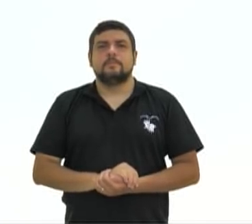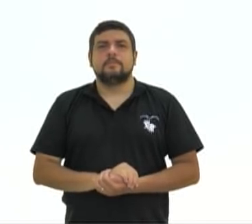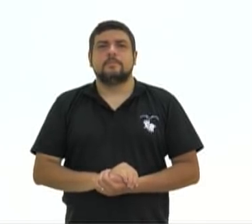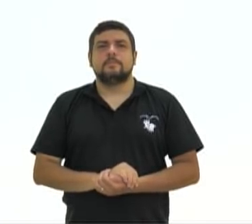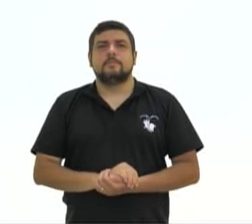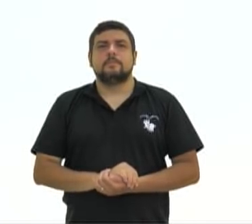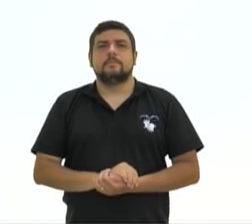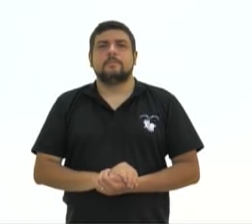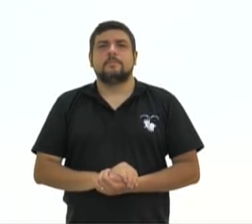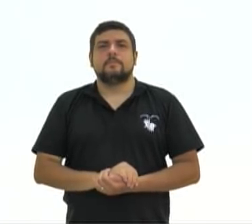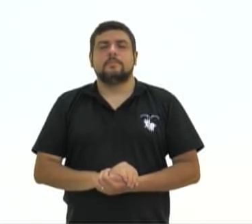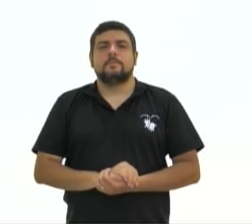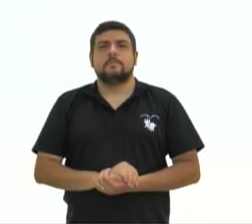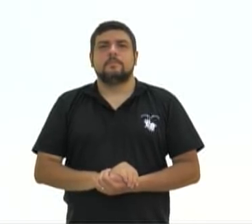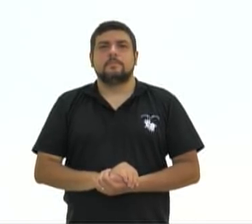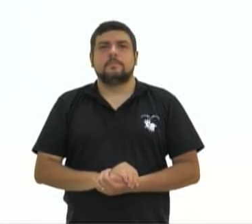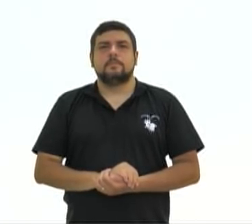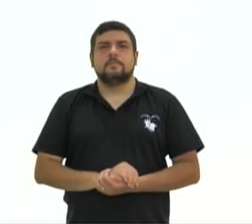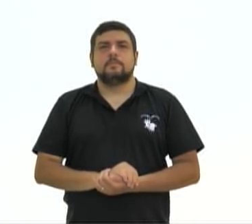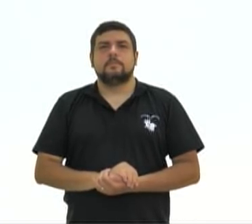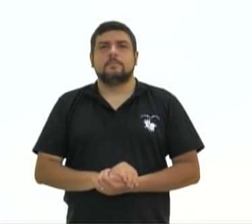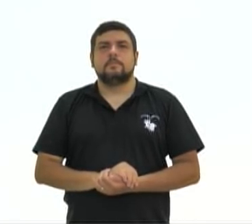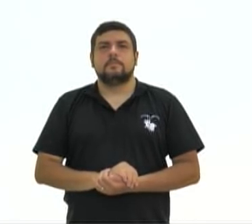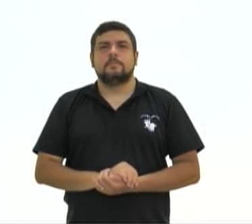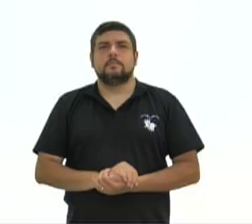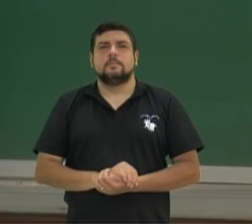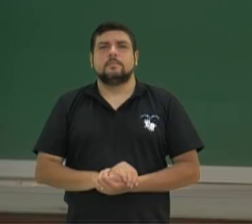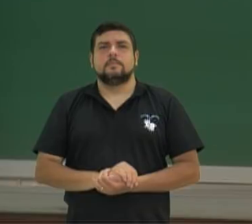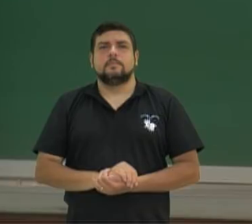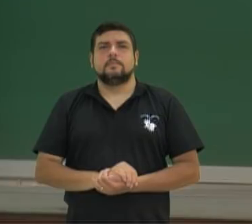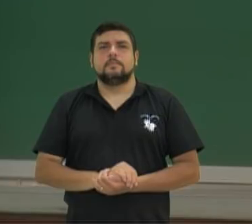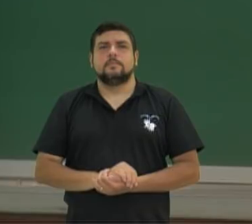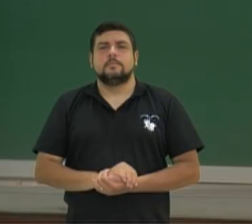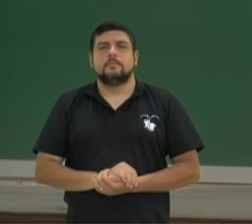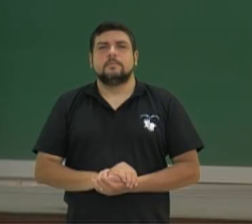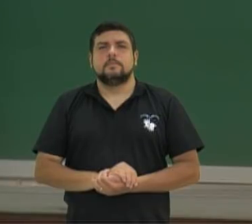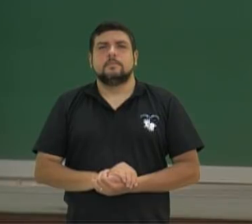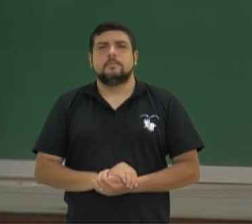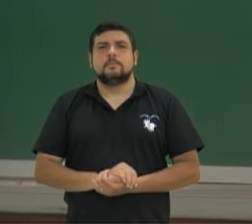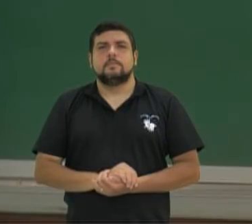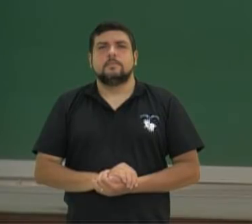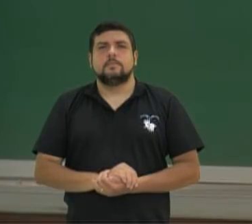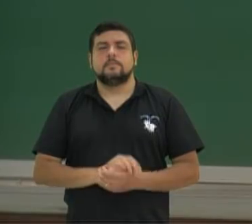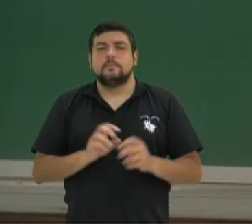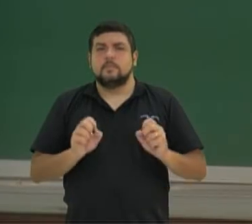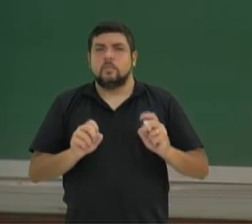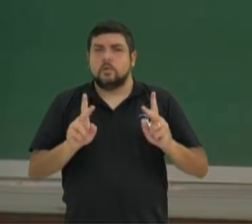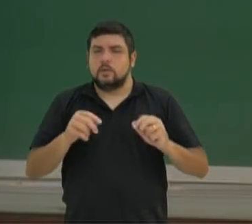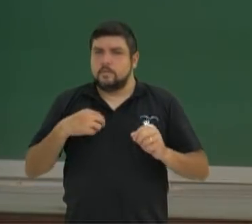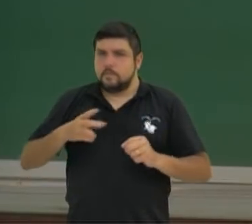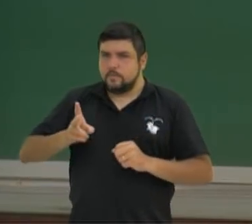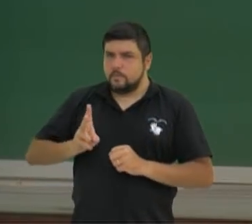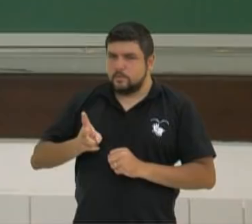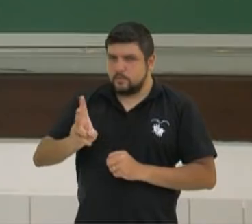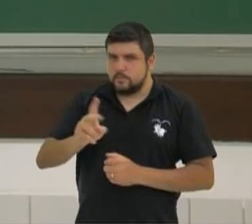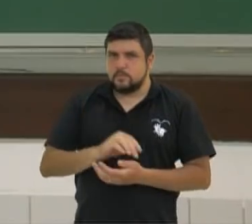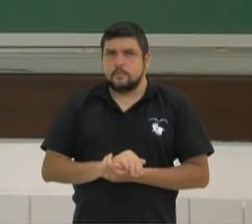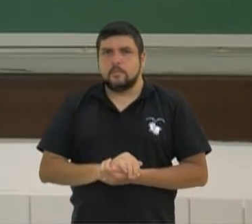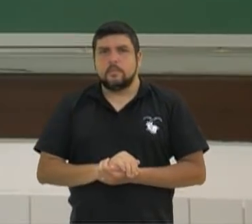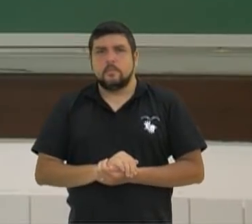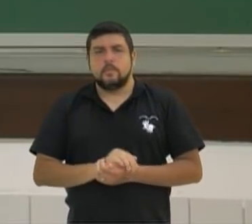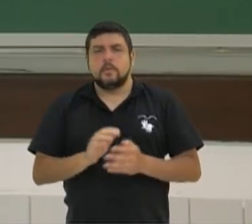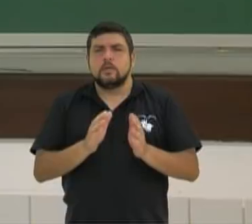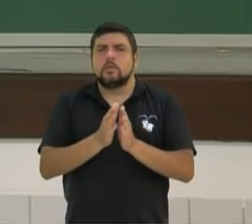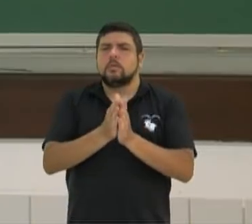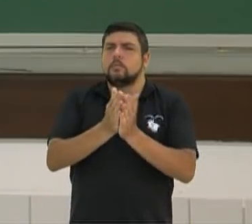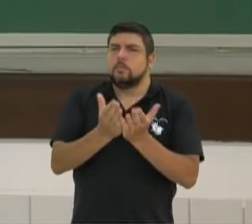Vamos conferir então? Lembrando das regras, todos eles começaram com Malala. Malala é terceira pessoa, então todos